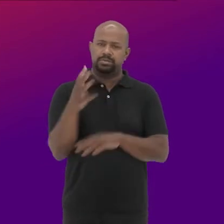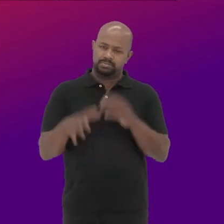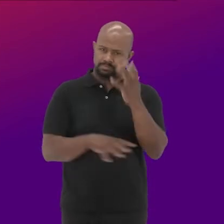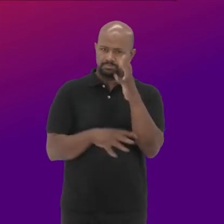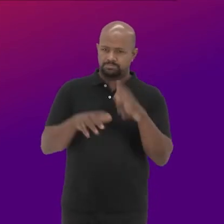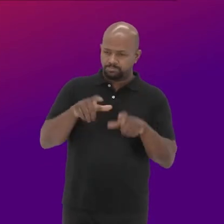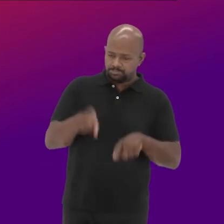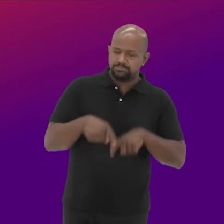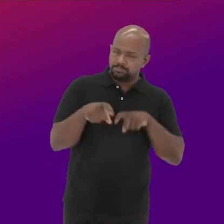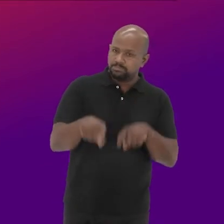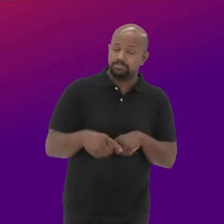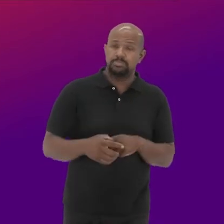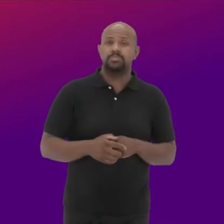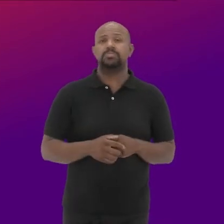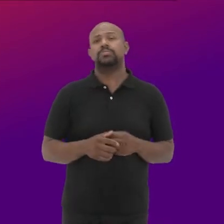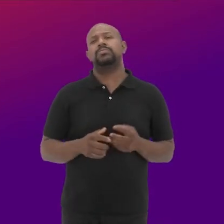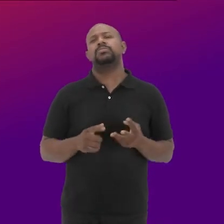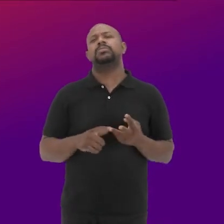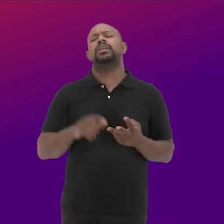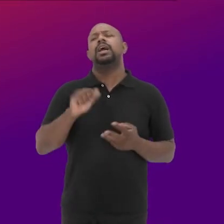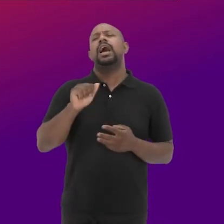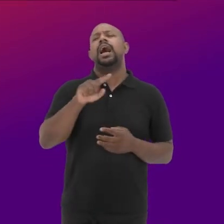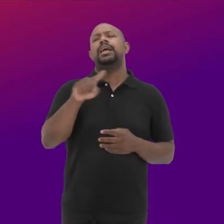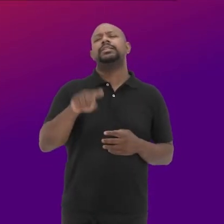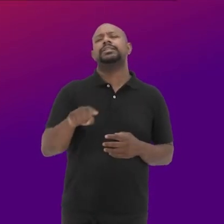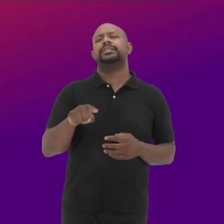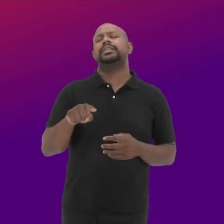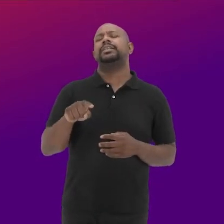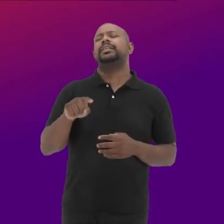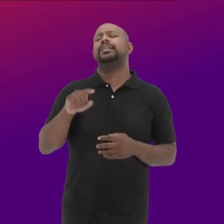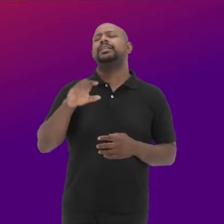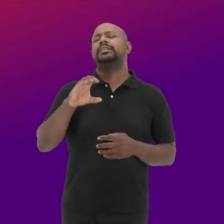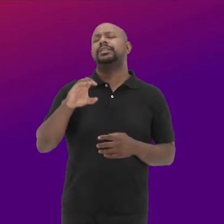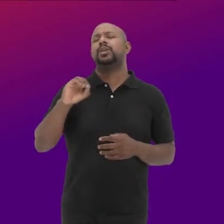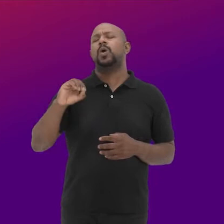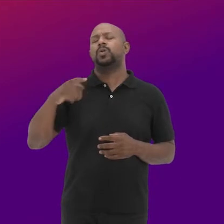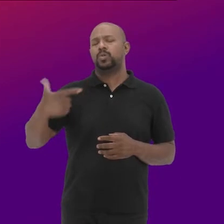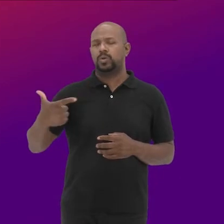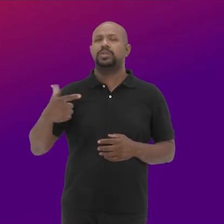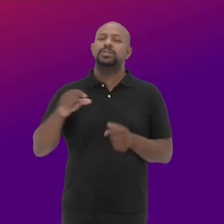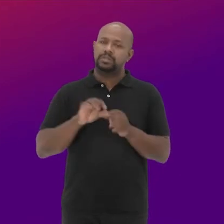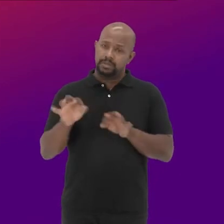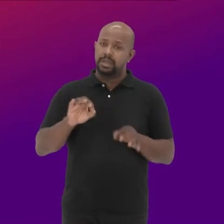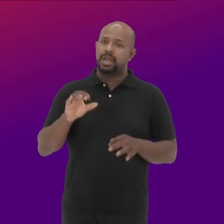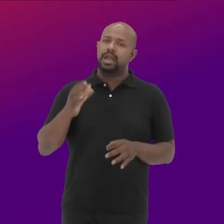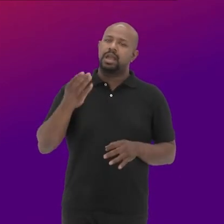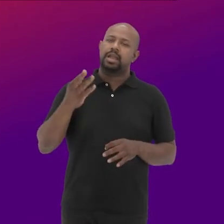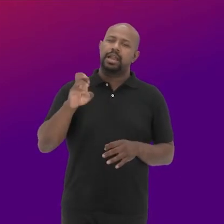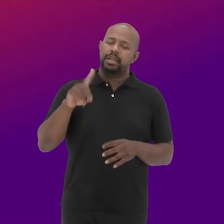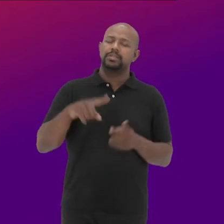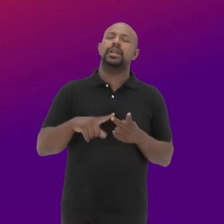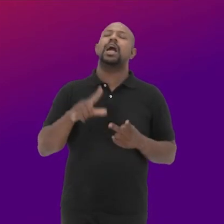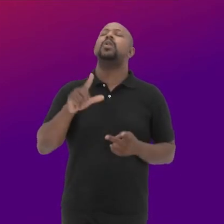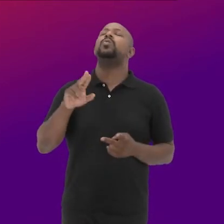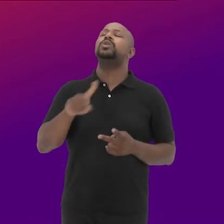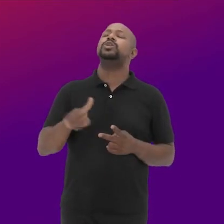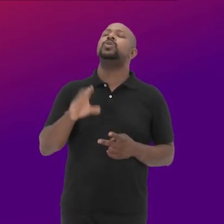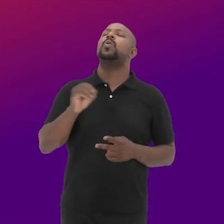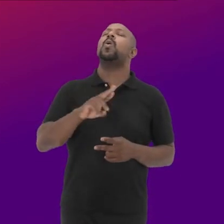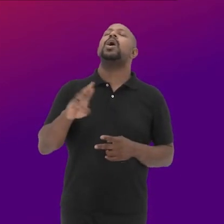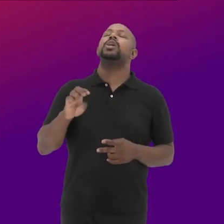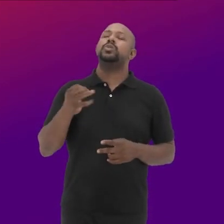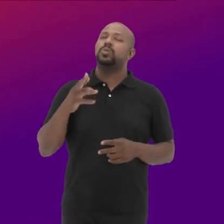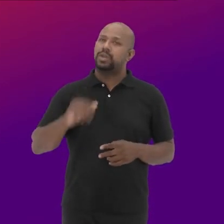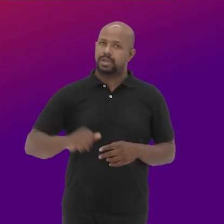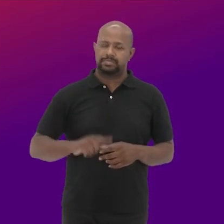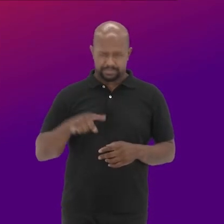da caiuca, a ZCO2, que comercializa o crédito de carbono, e a UIS Corretora. Pode passar,